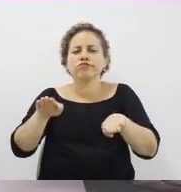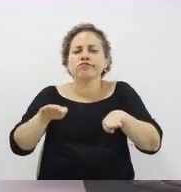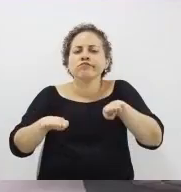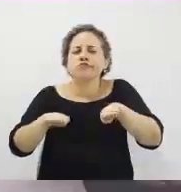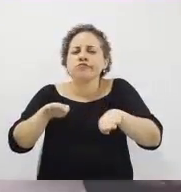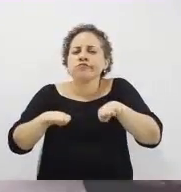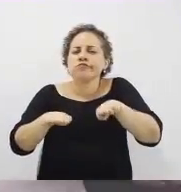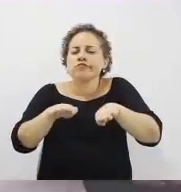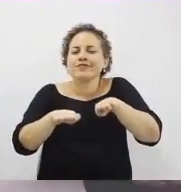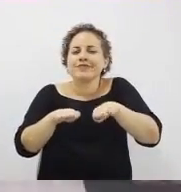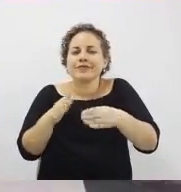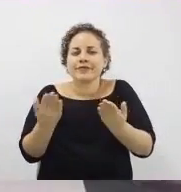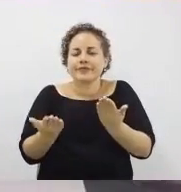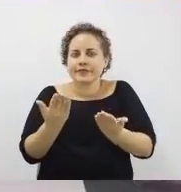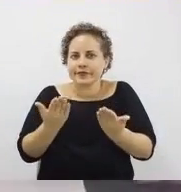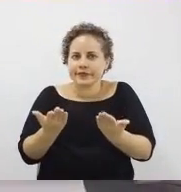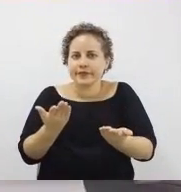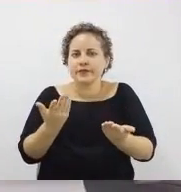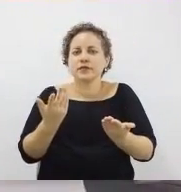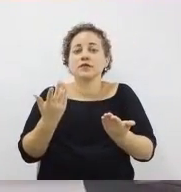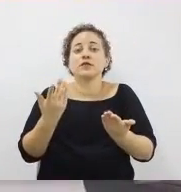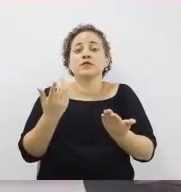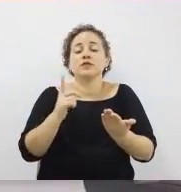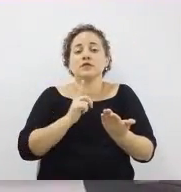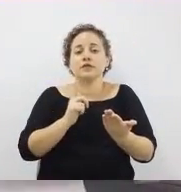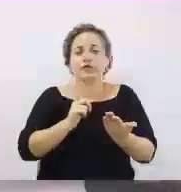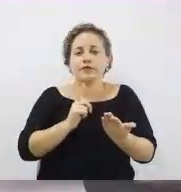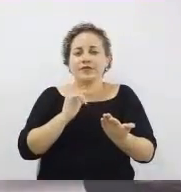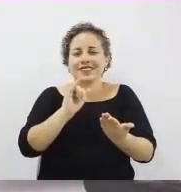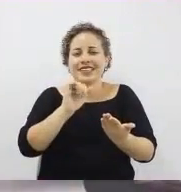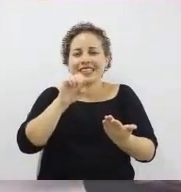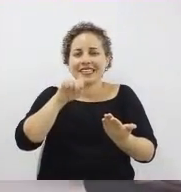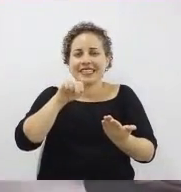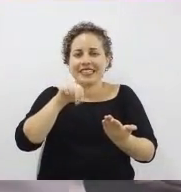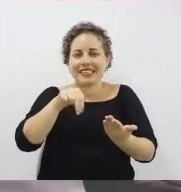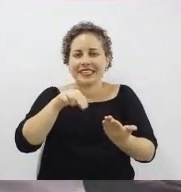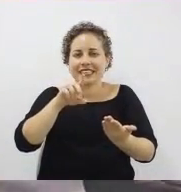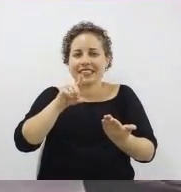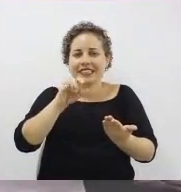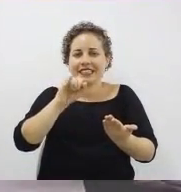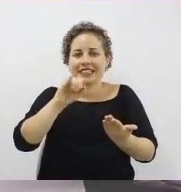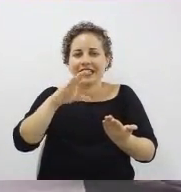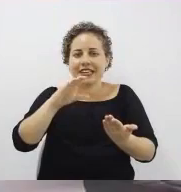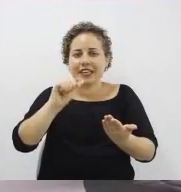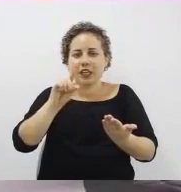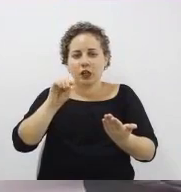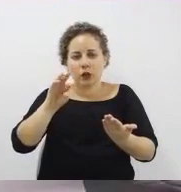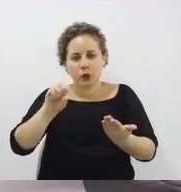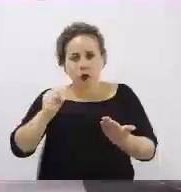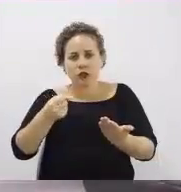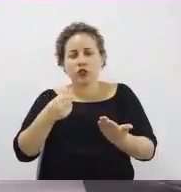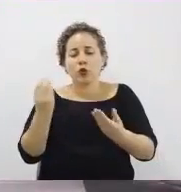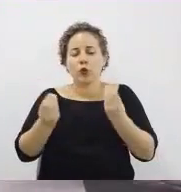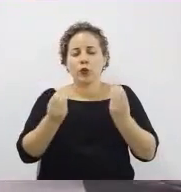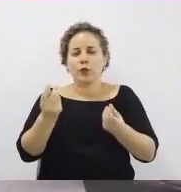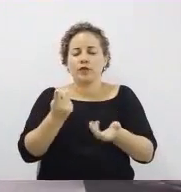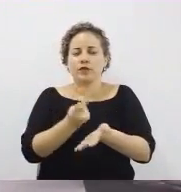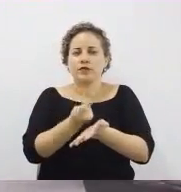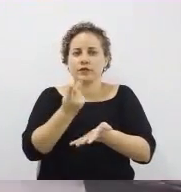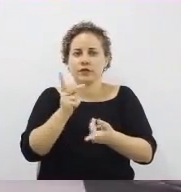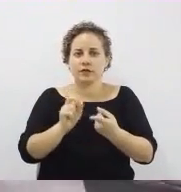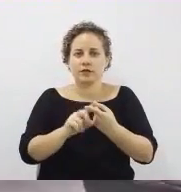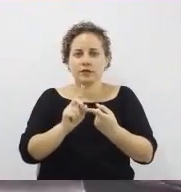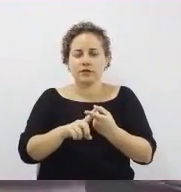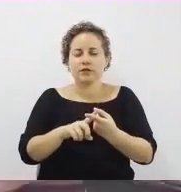de indicar, através, como o próprio nome diz, de indicadores, o desempenho e como a operação está sendo efetuada e se está